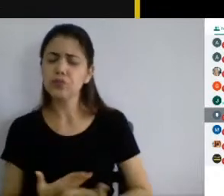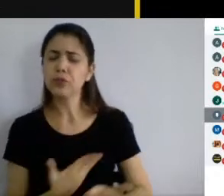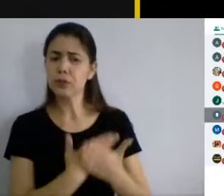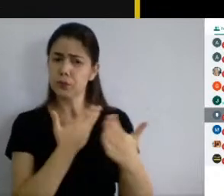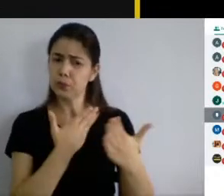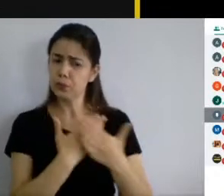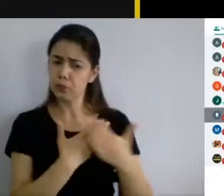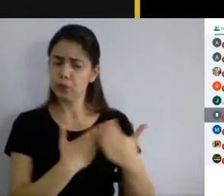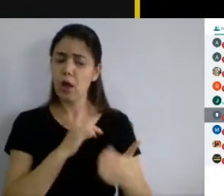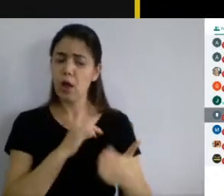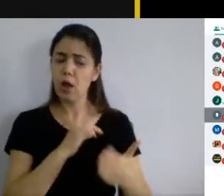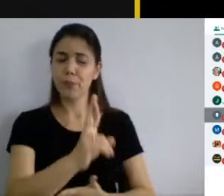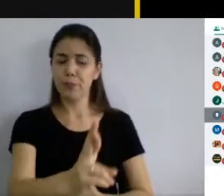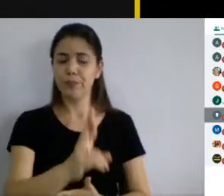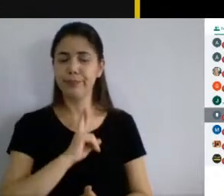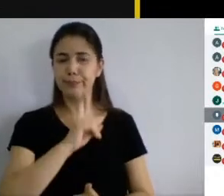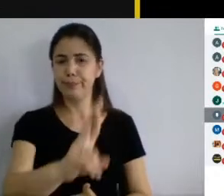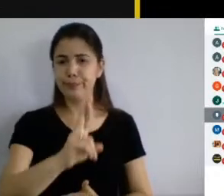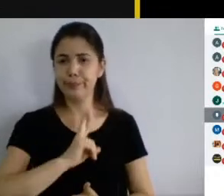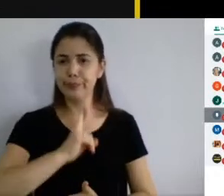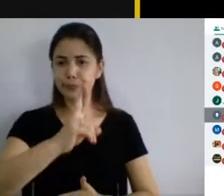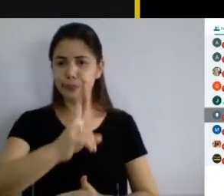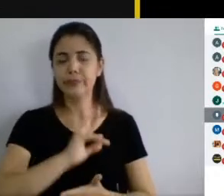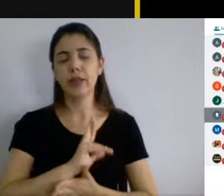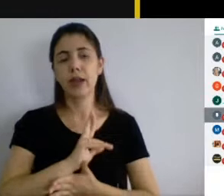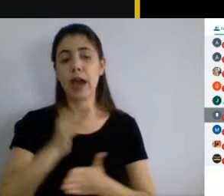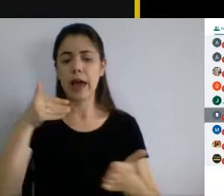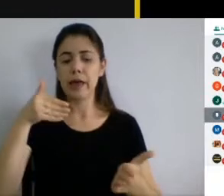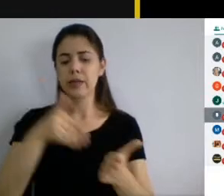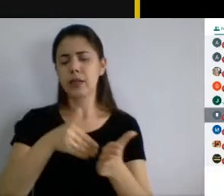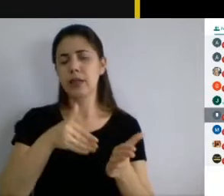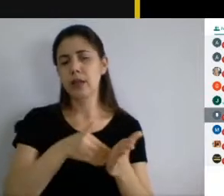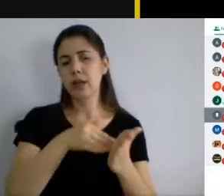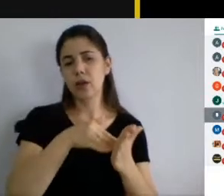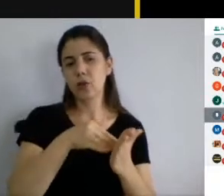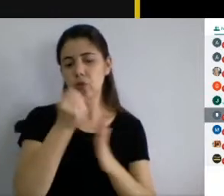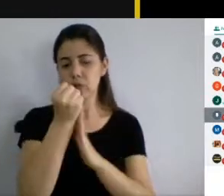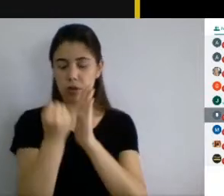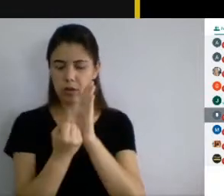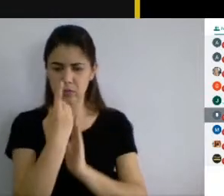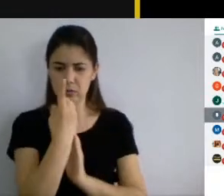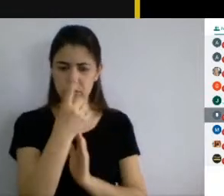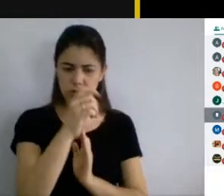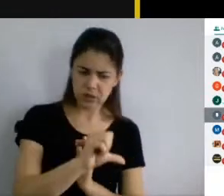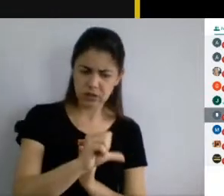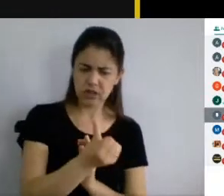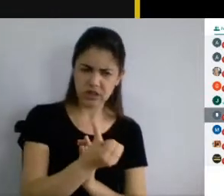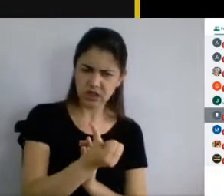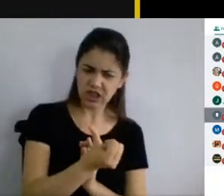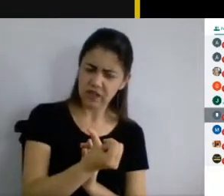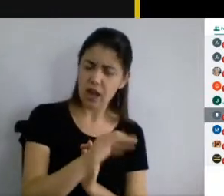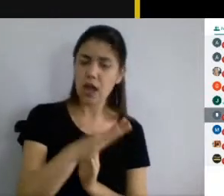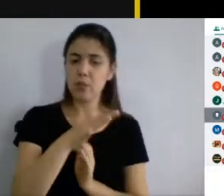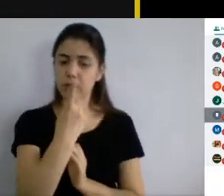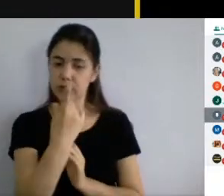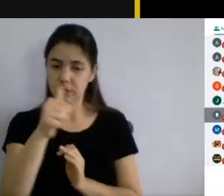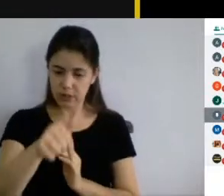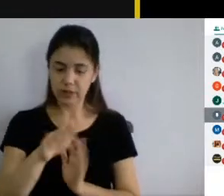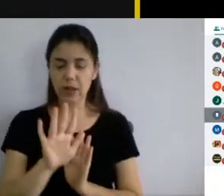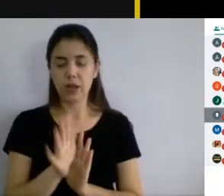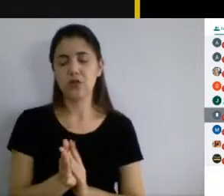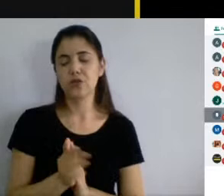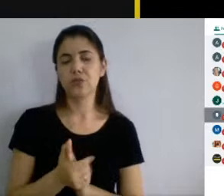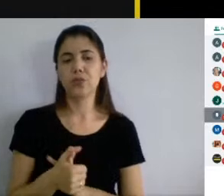e latina até o Renascimento, até o século XVI, XVII. E ele